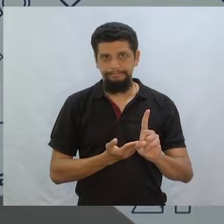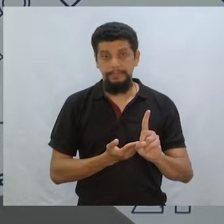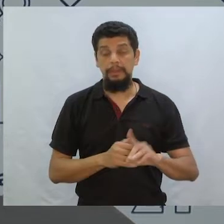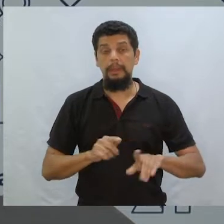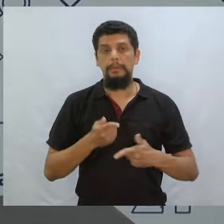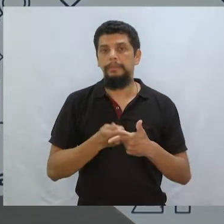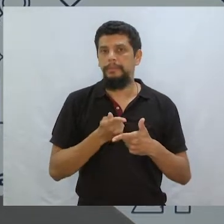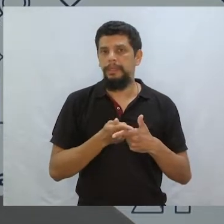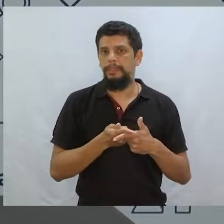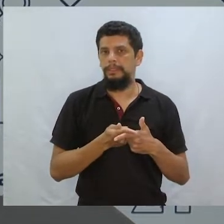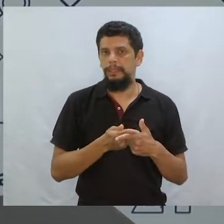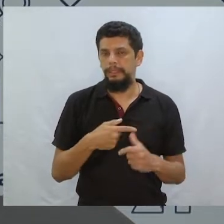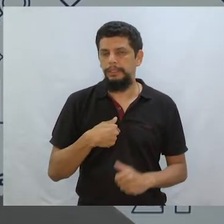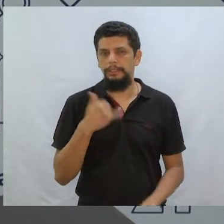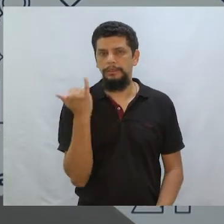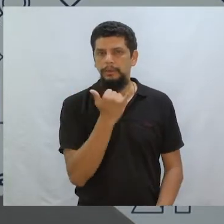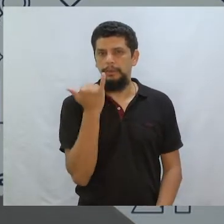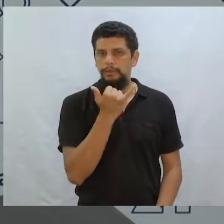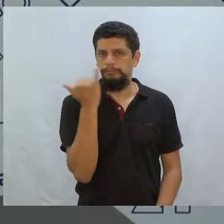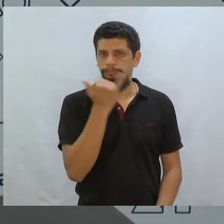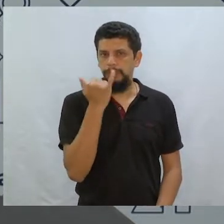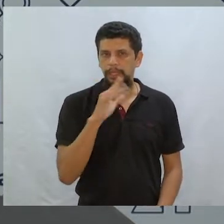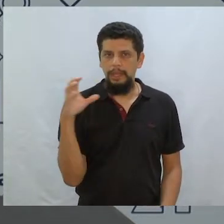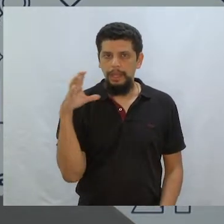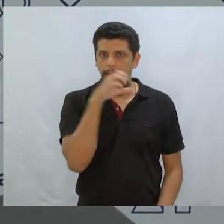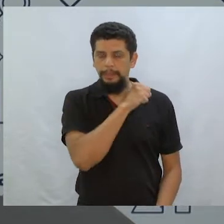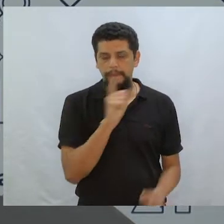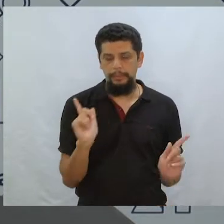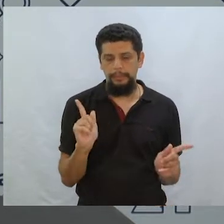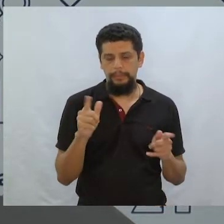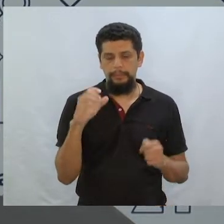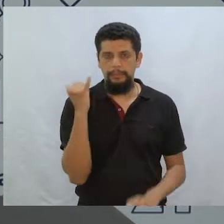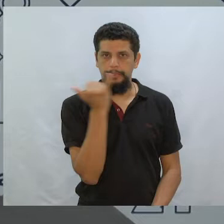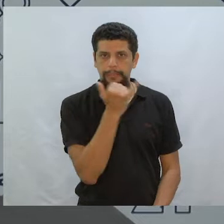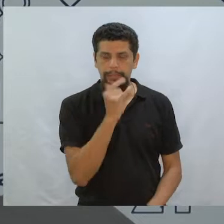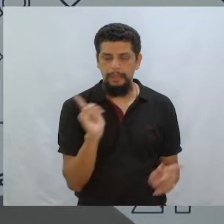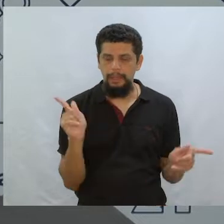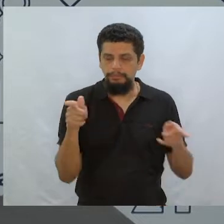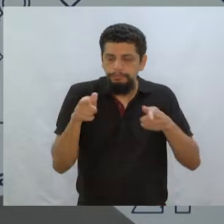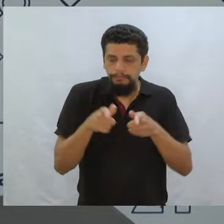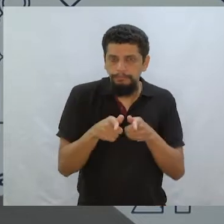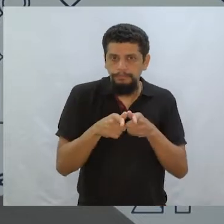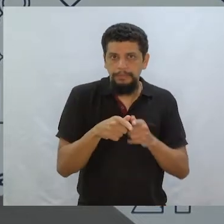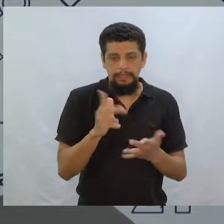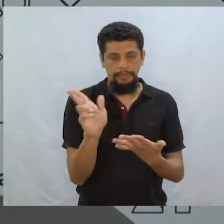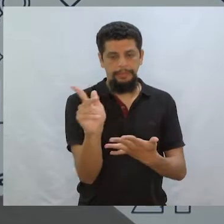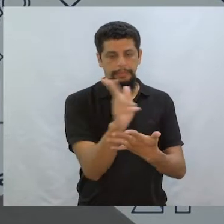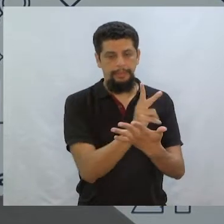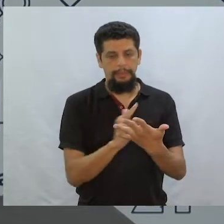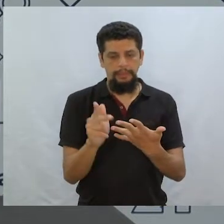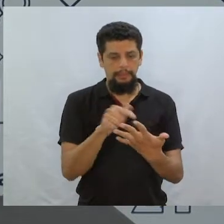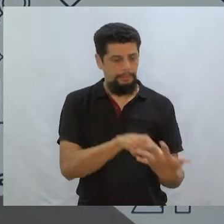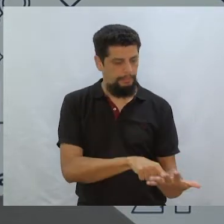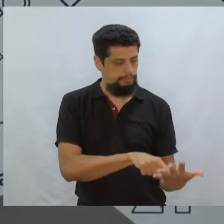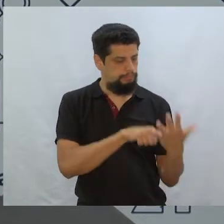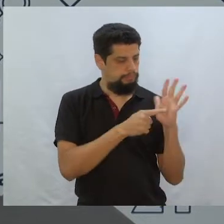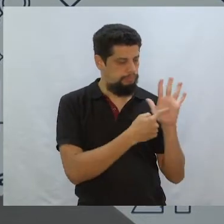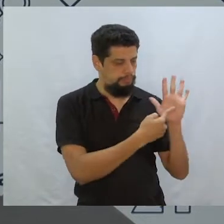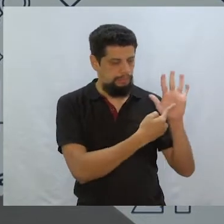Então por quê Porque o conto é uma narrativa rápida então a ilustração a ilustração nos faz